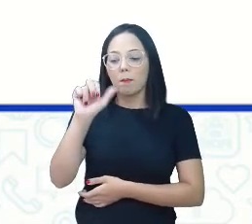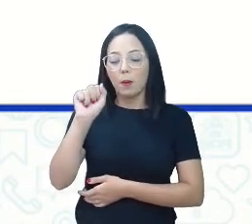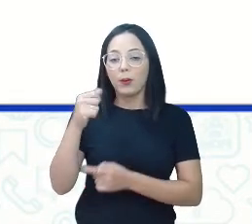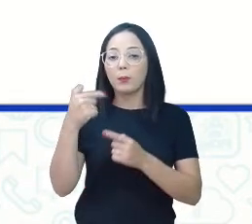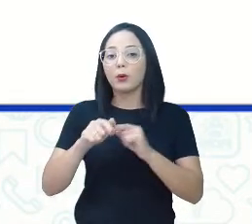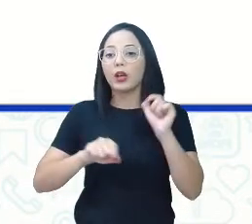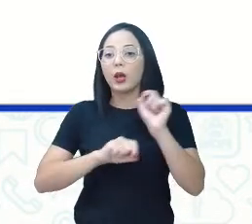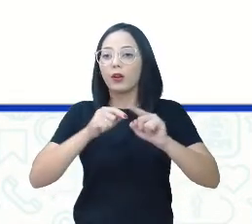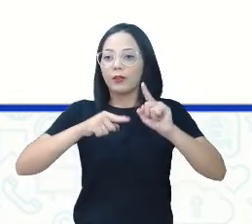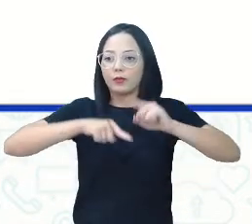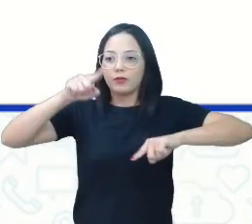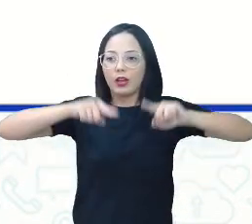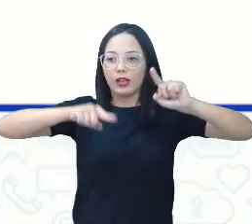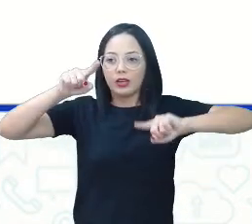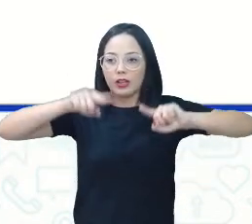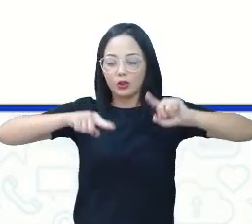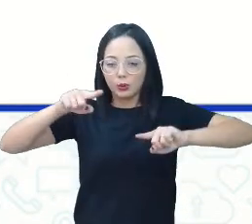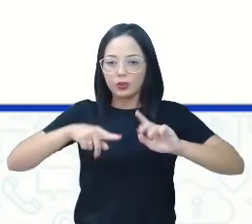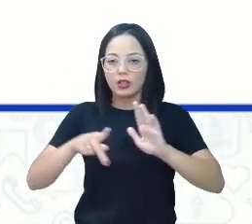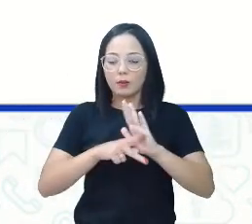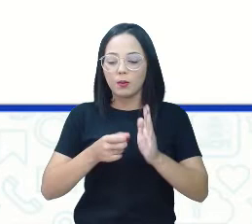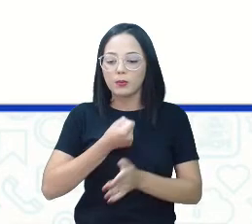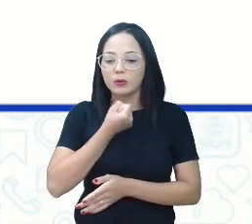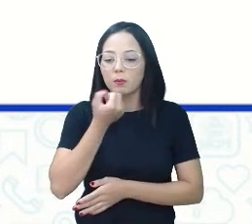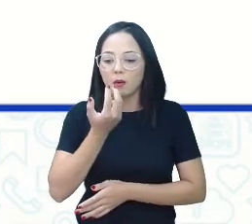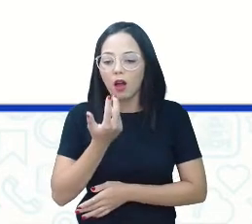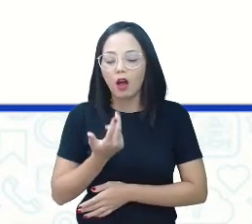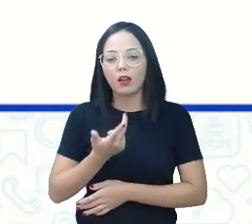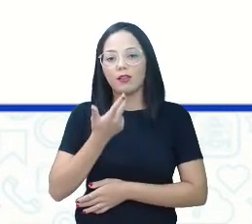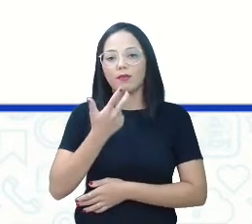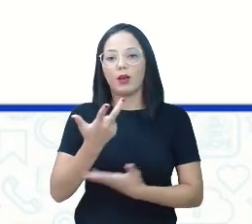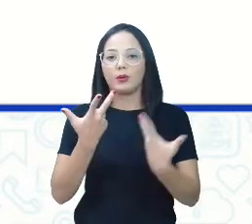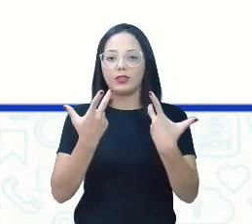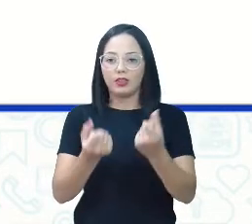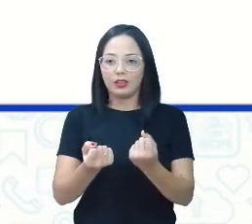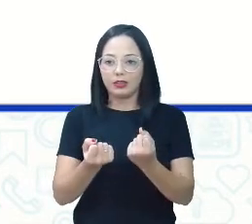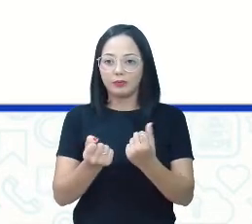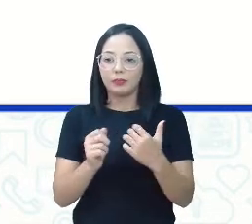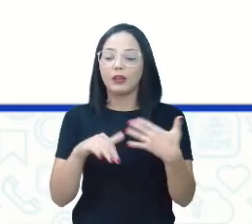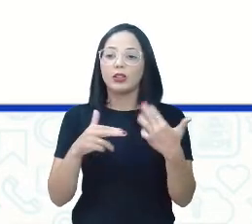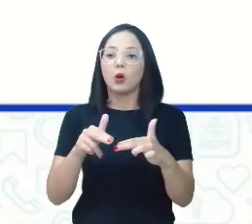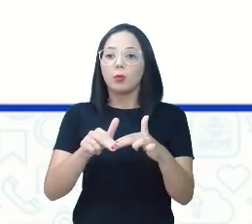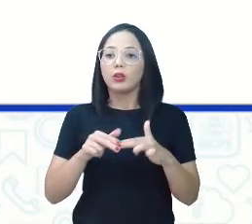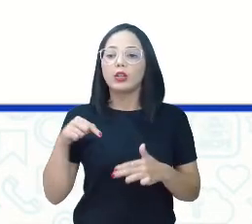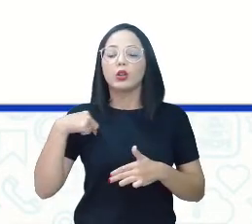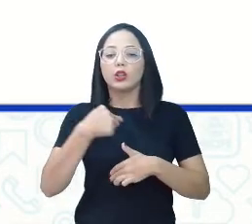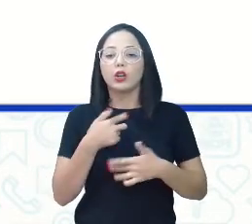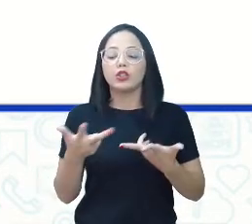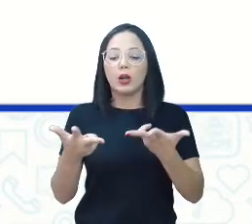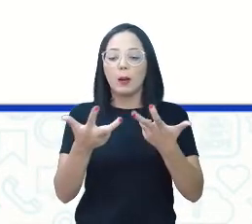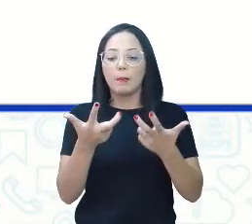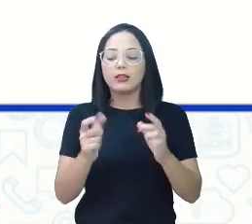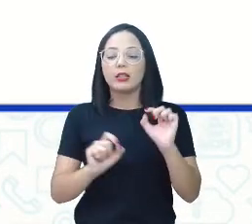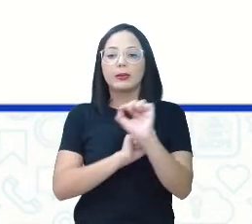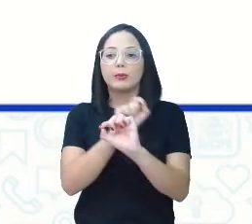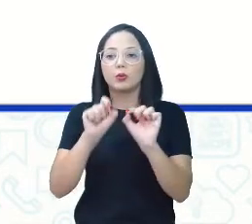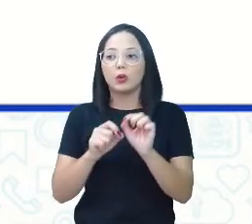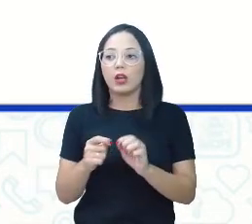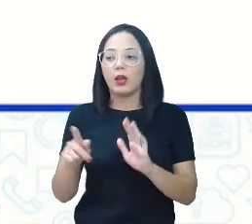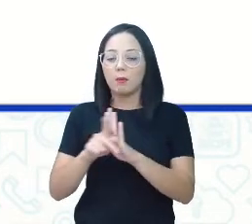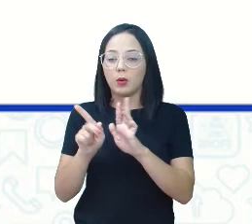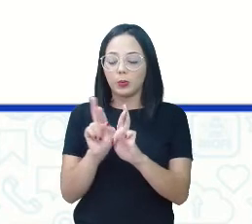essa variante de pronúncia que adotam. Então, nós percebemos aí, não é,